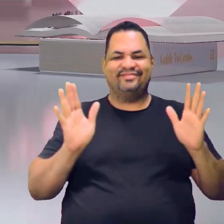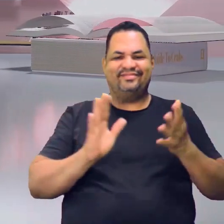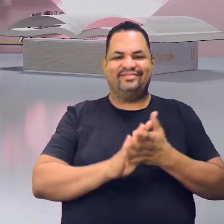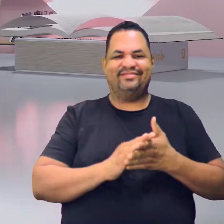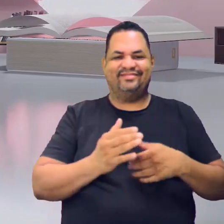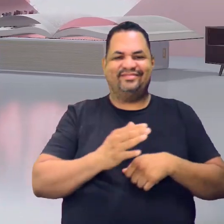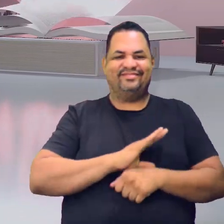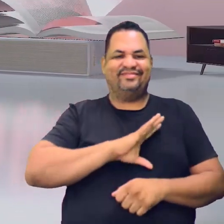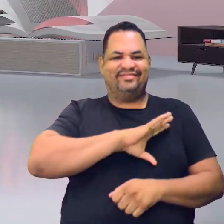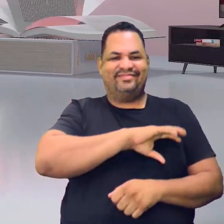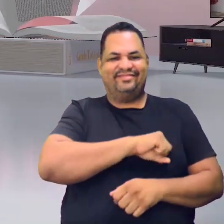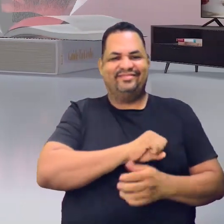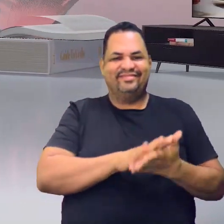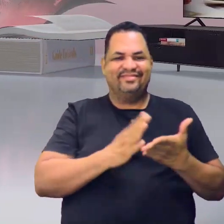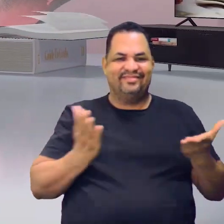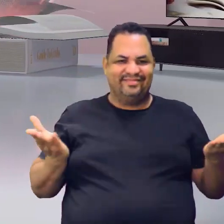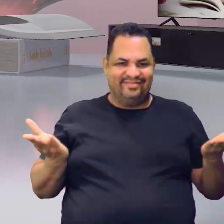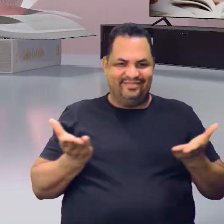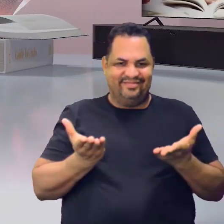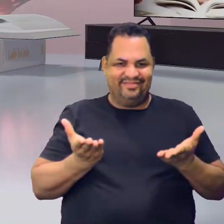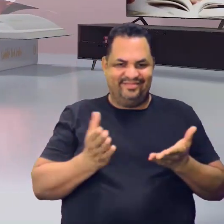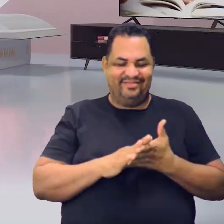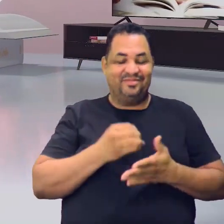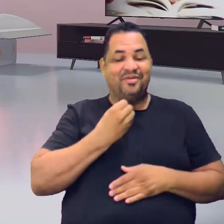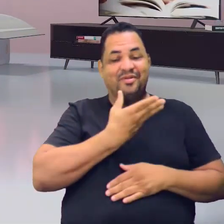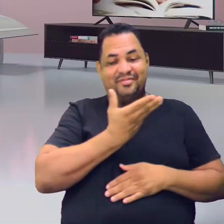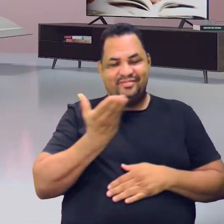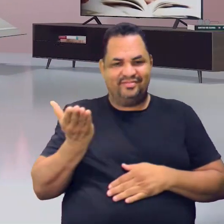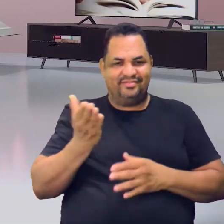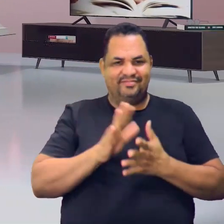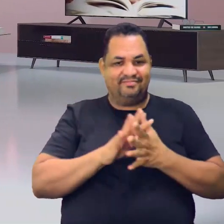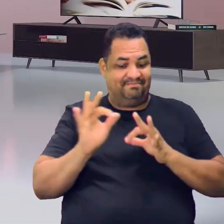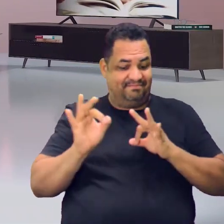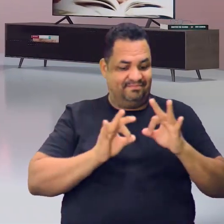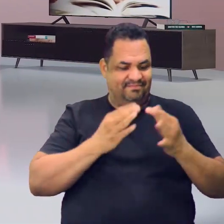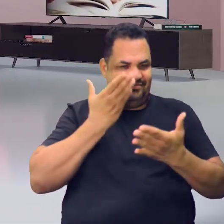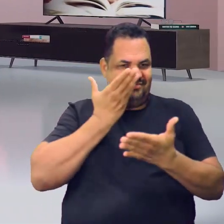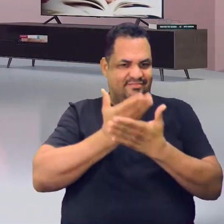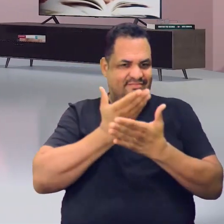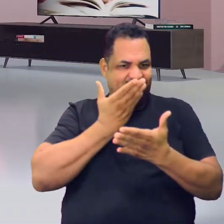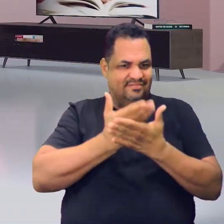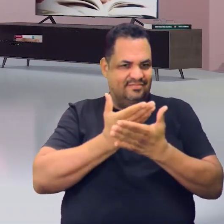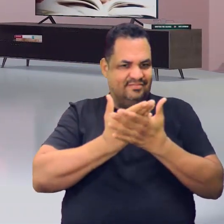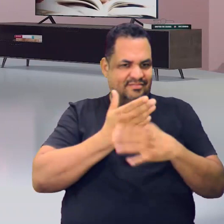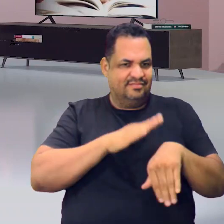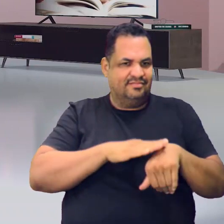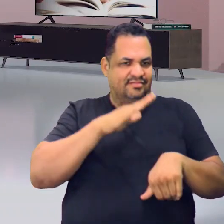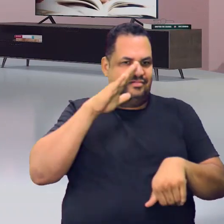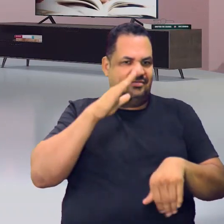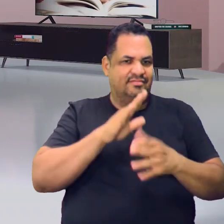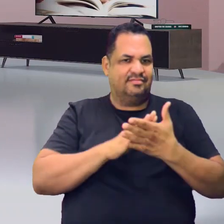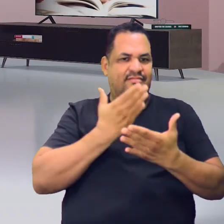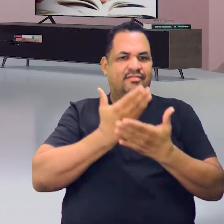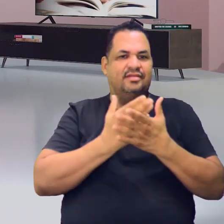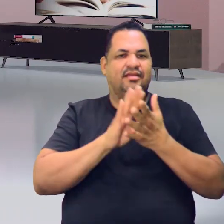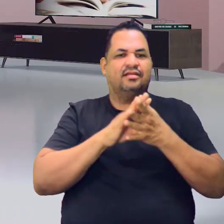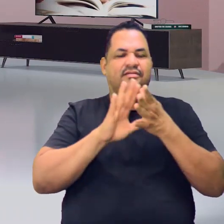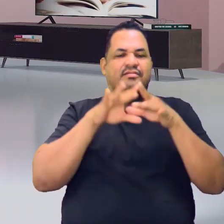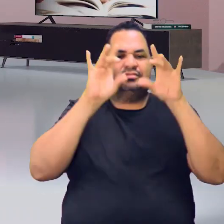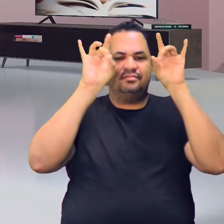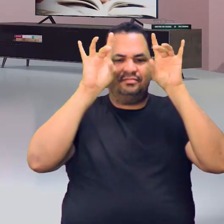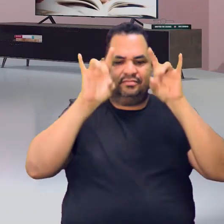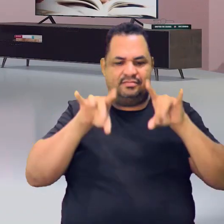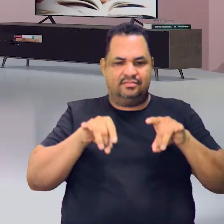Olá, amadinhos! Tudo bem com vocês? Preparados para mais uma aula, mas essa aula é